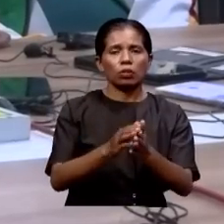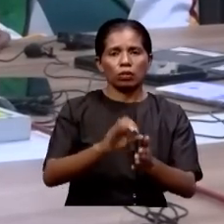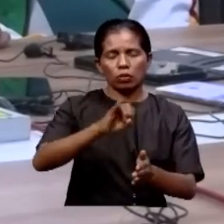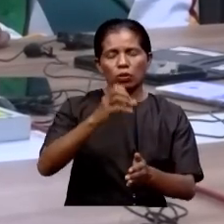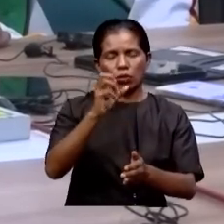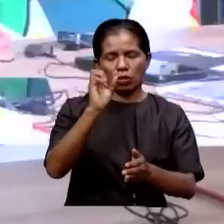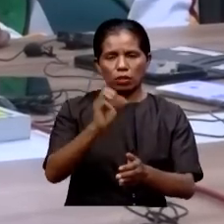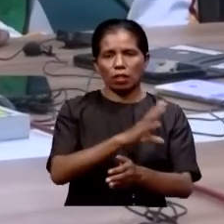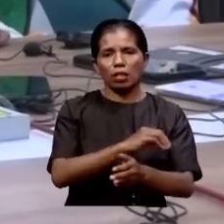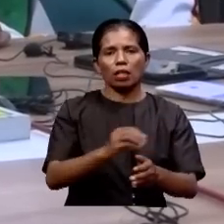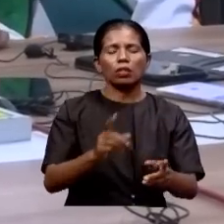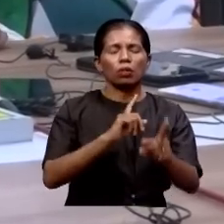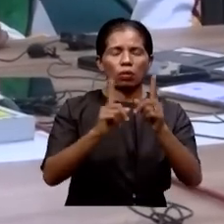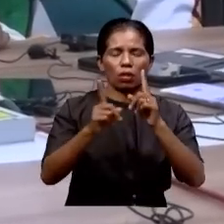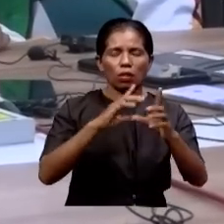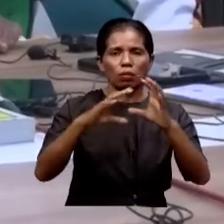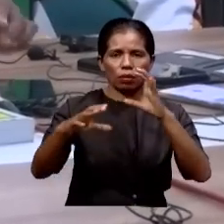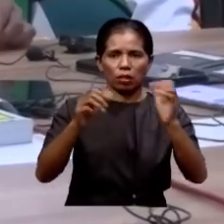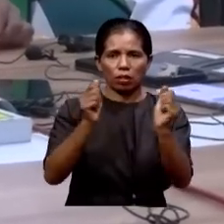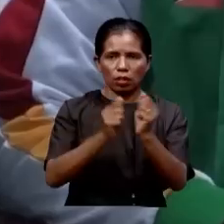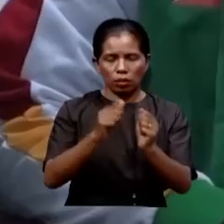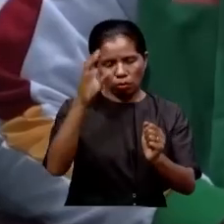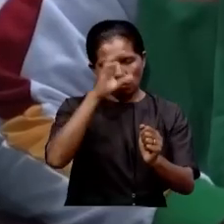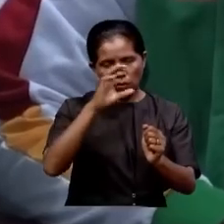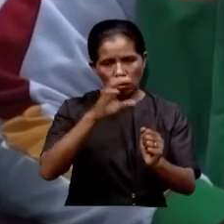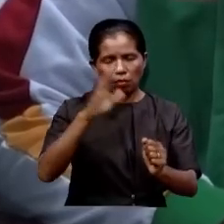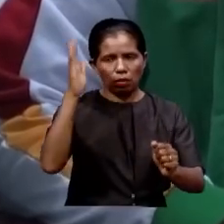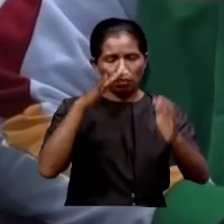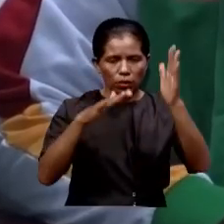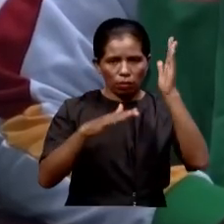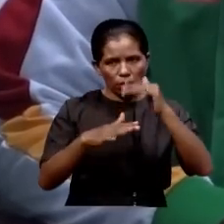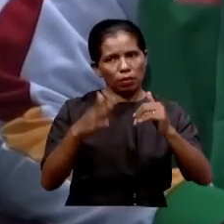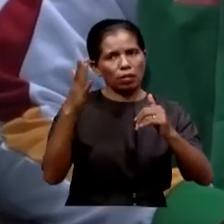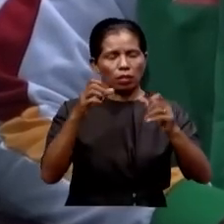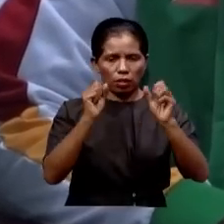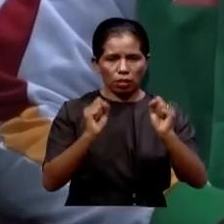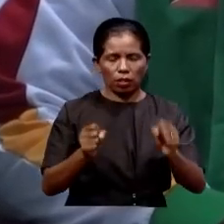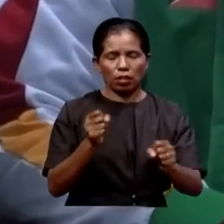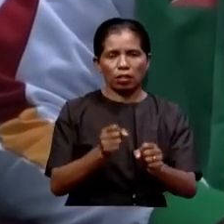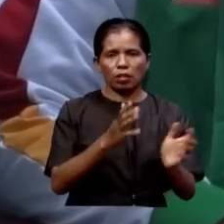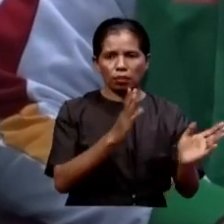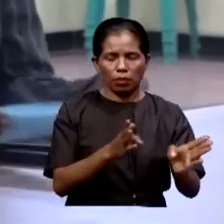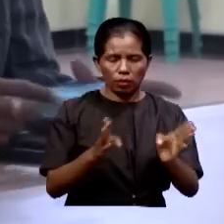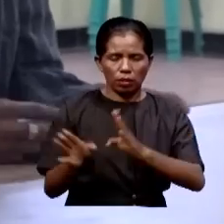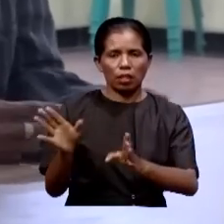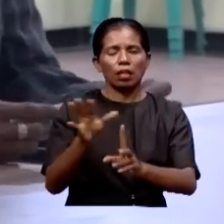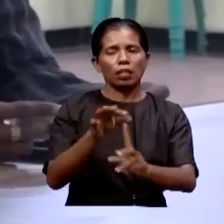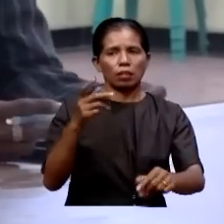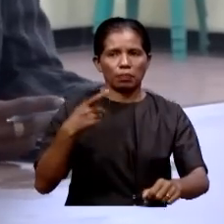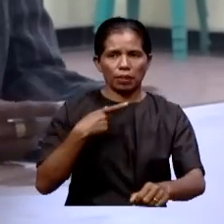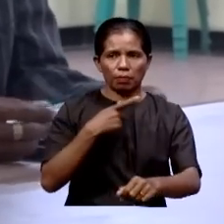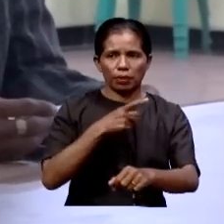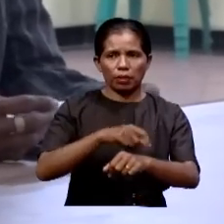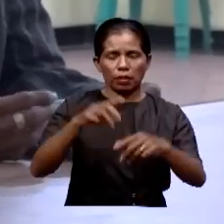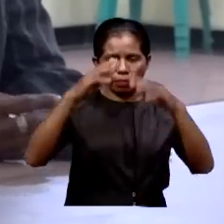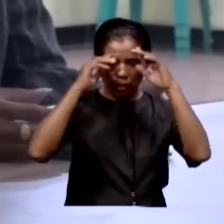sede Conto nian hodi halo comunicação atu buka solução ba problema ne nune halo preparação ba eleição parlamentar nebe